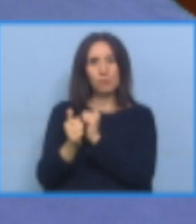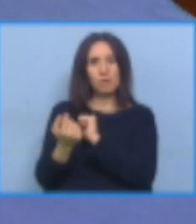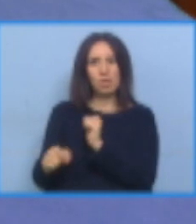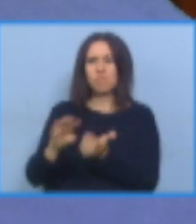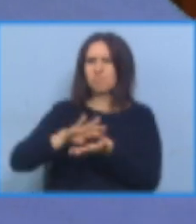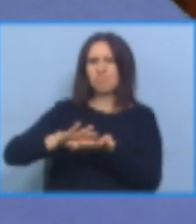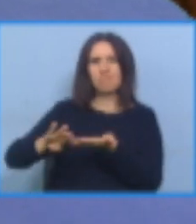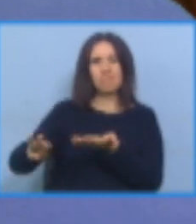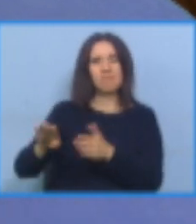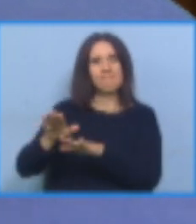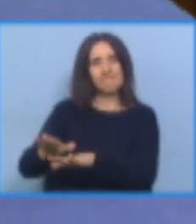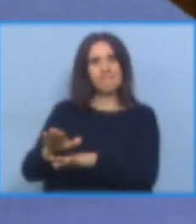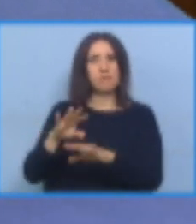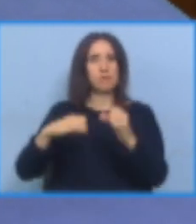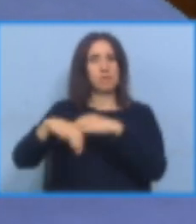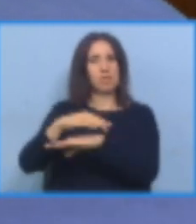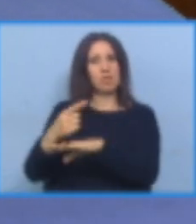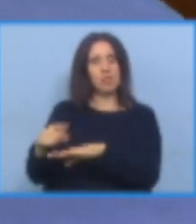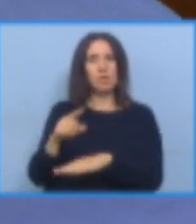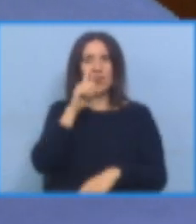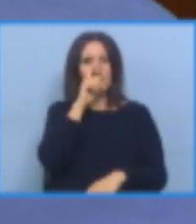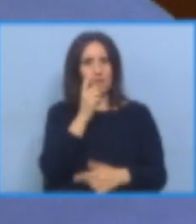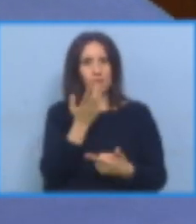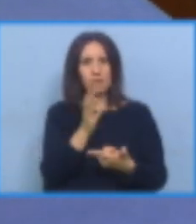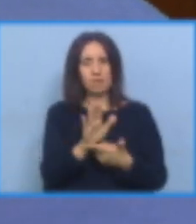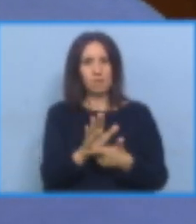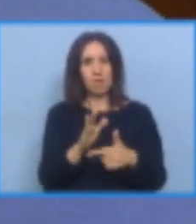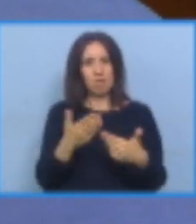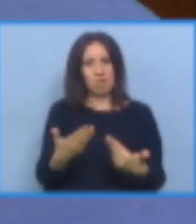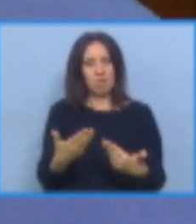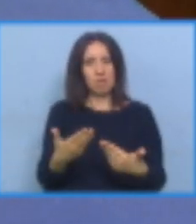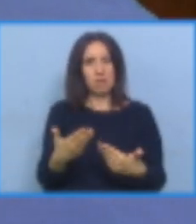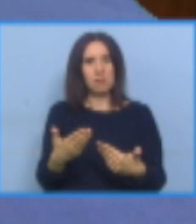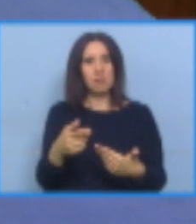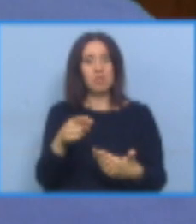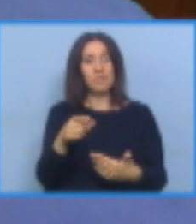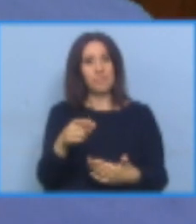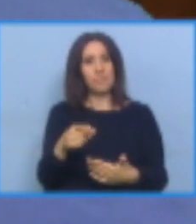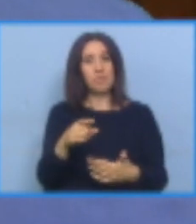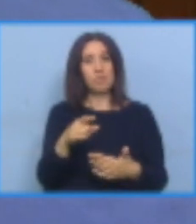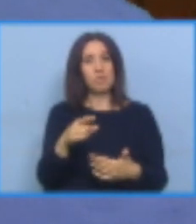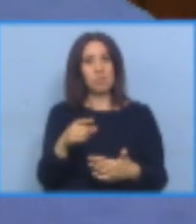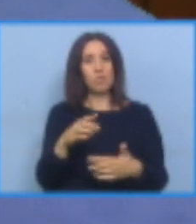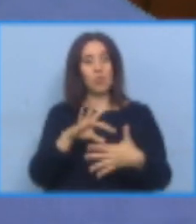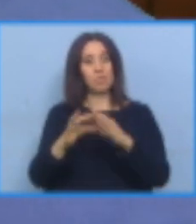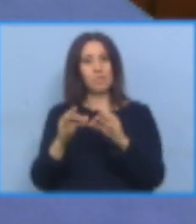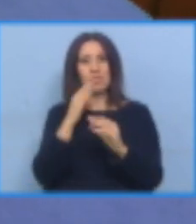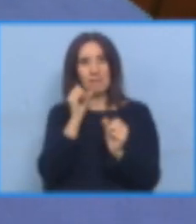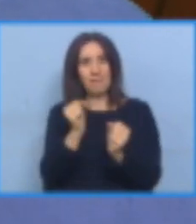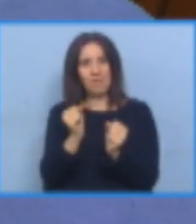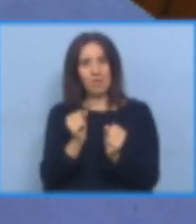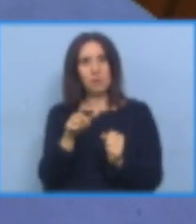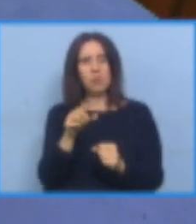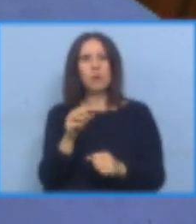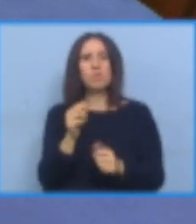desporto tem, que as sociedades têm. Eu lembro, por exemplo, agora nos Jogos Olímpicos de Inverno, o